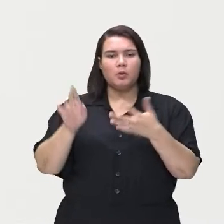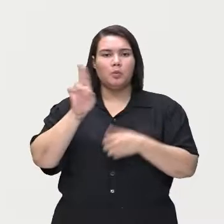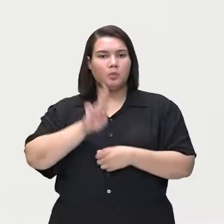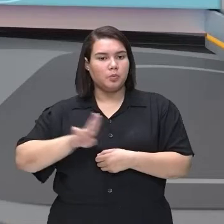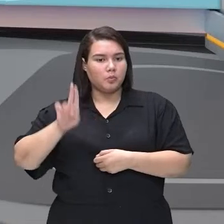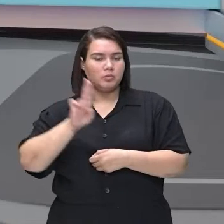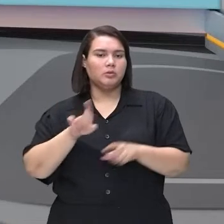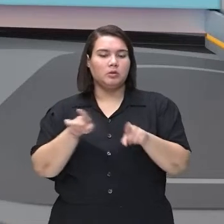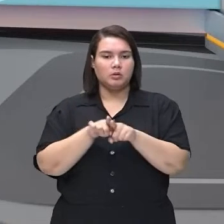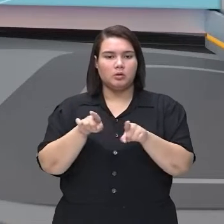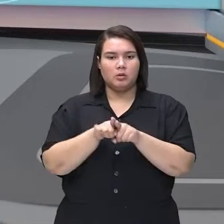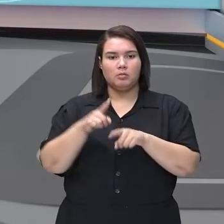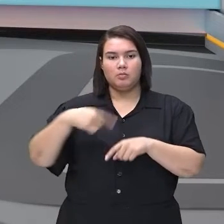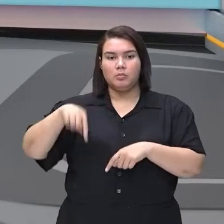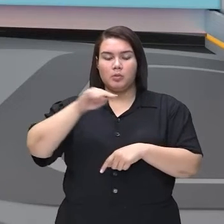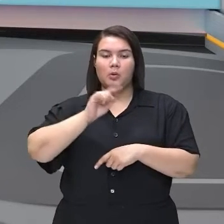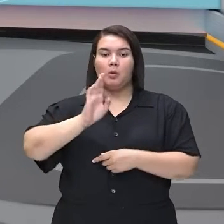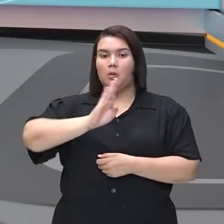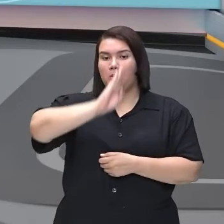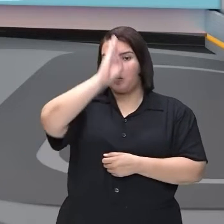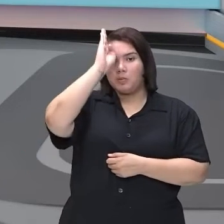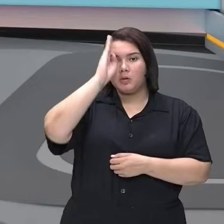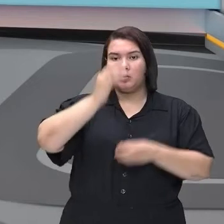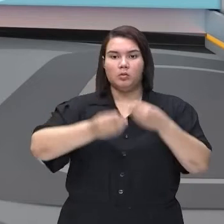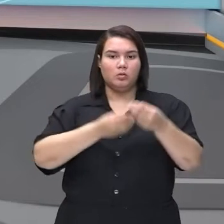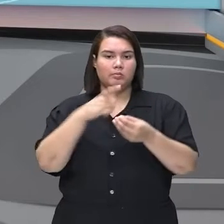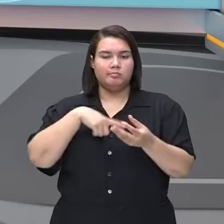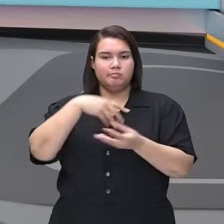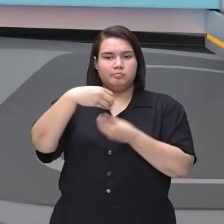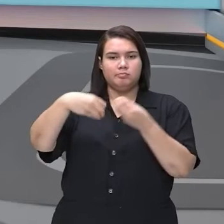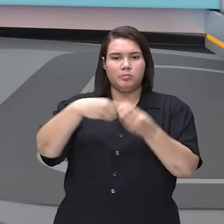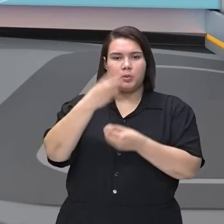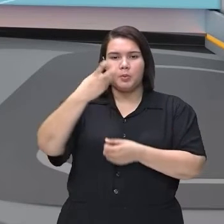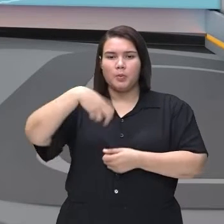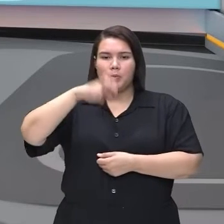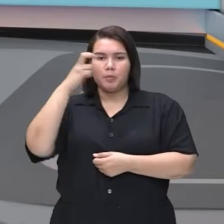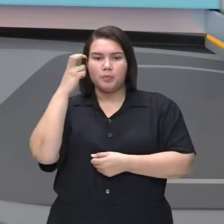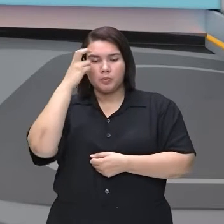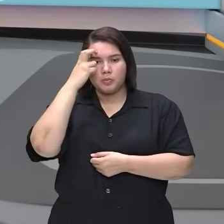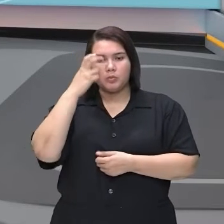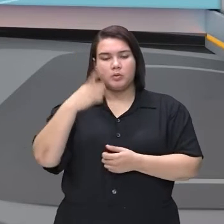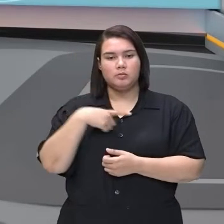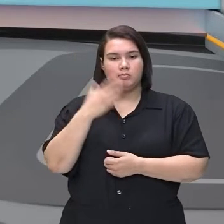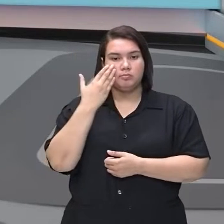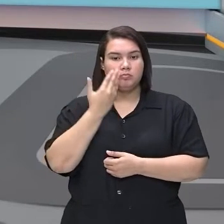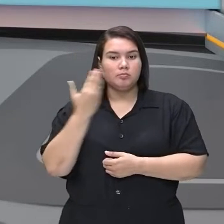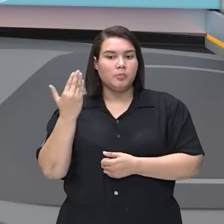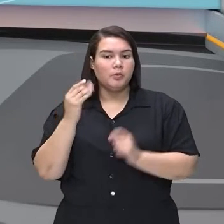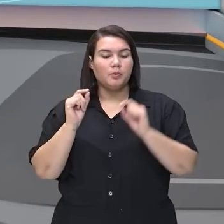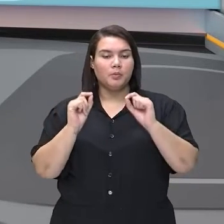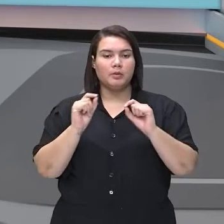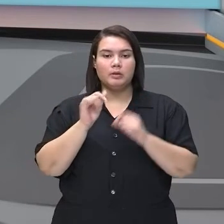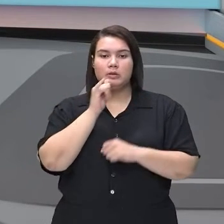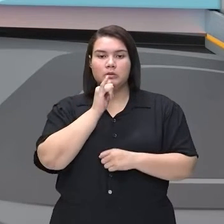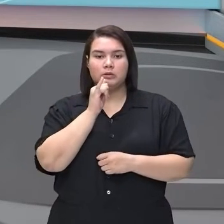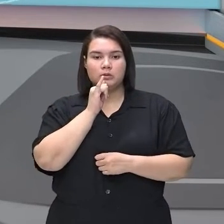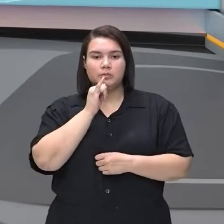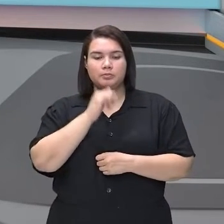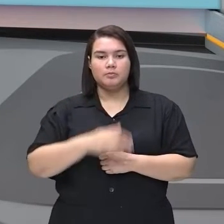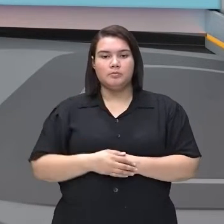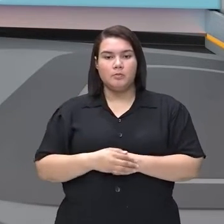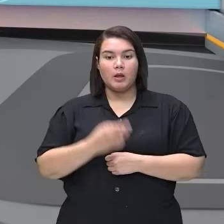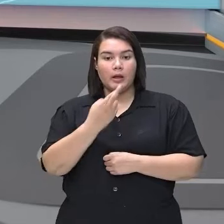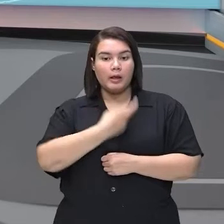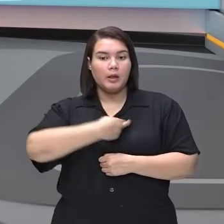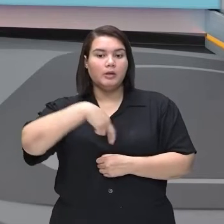absorvidos pelos romanos nessa mistura aí da cultura grego-romana. Nós vamos ver, por exemplo, na